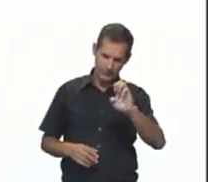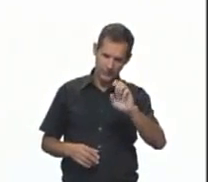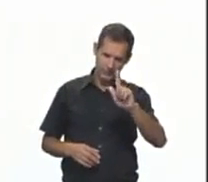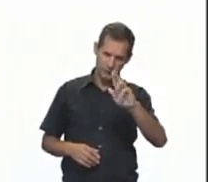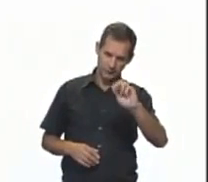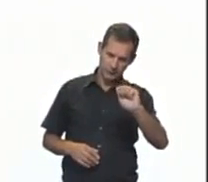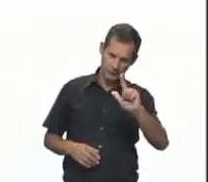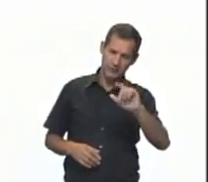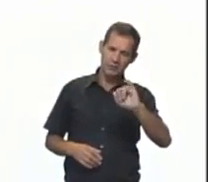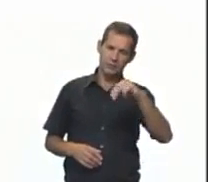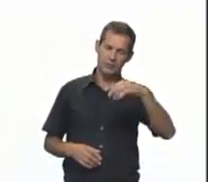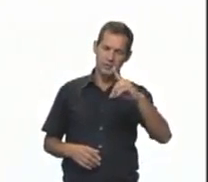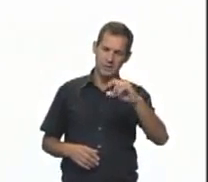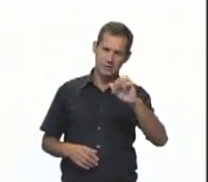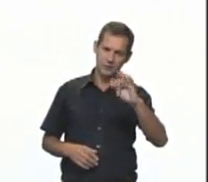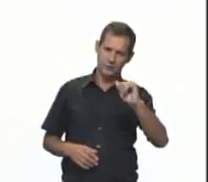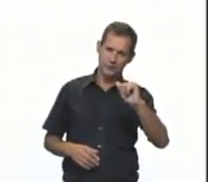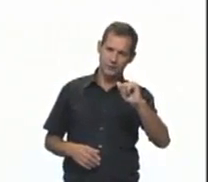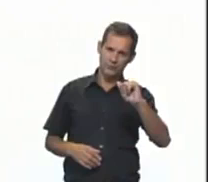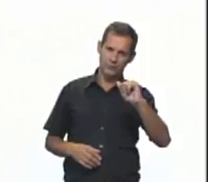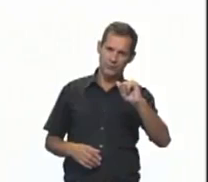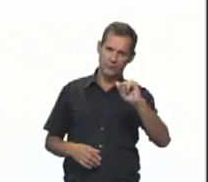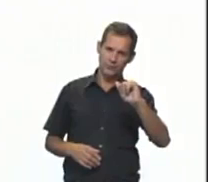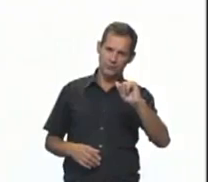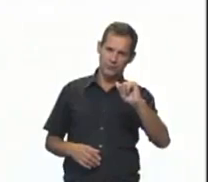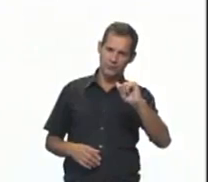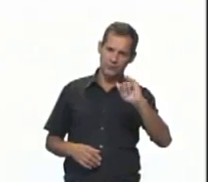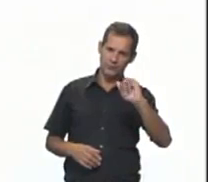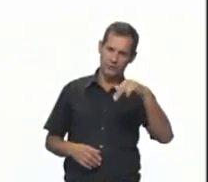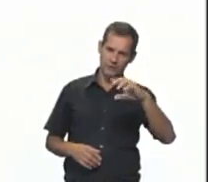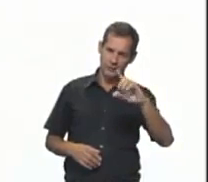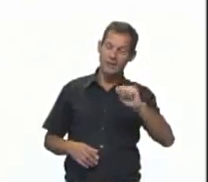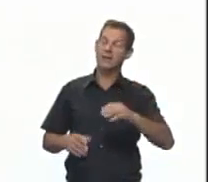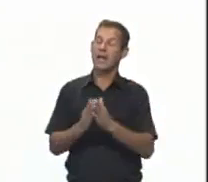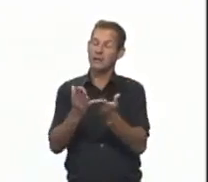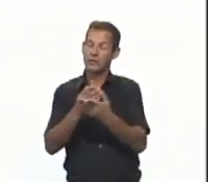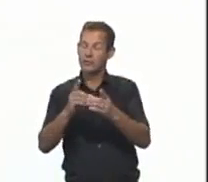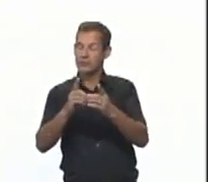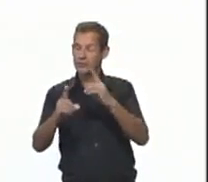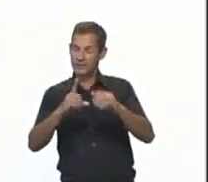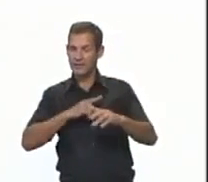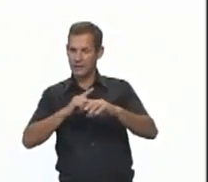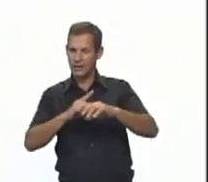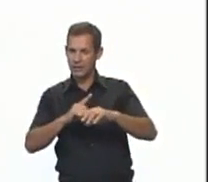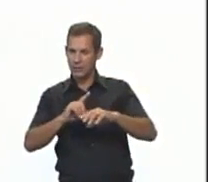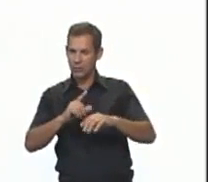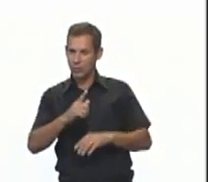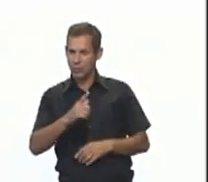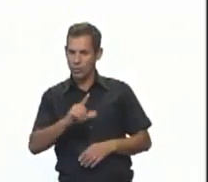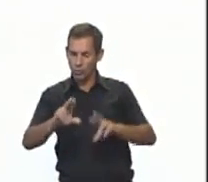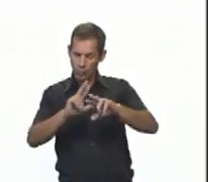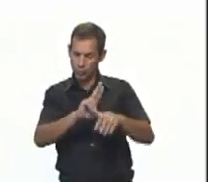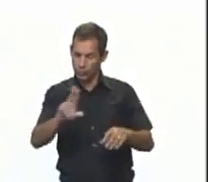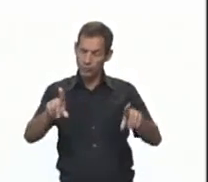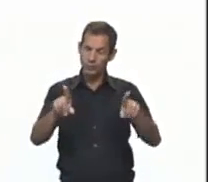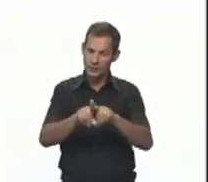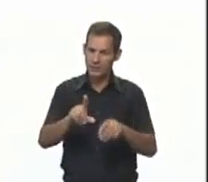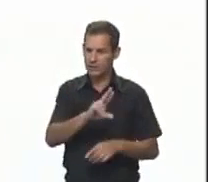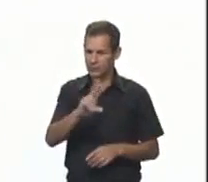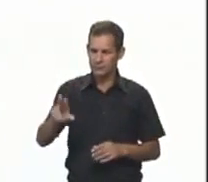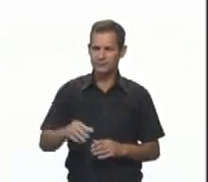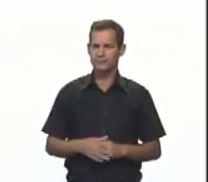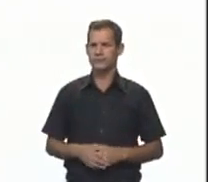você pode encontrar outra nomenclatura. Que nomenclatura é essa? Você pode encontrar a